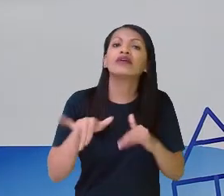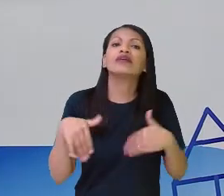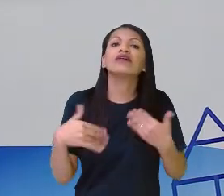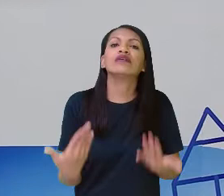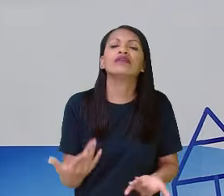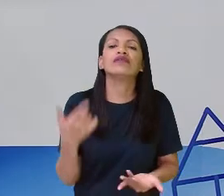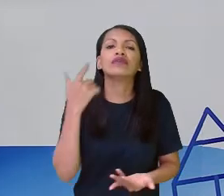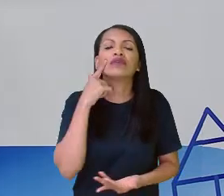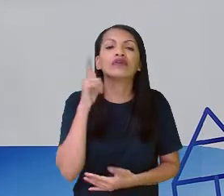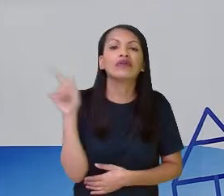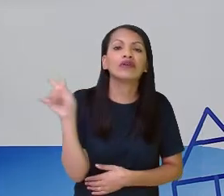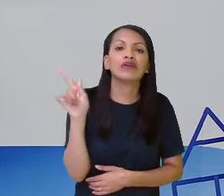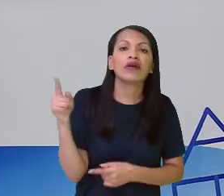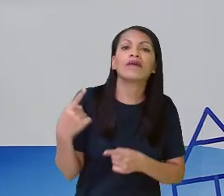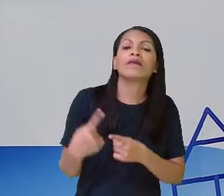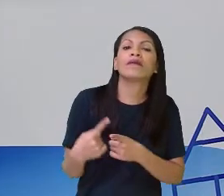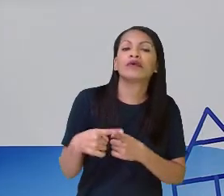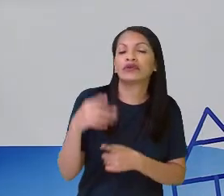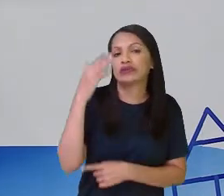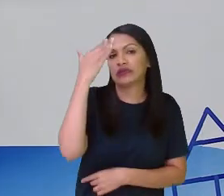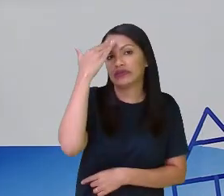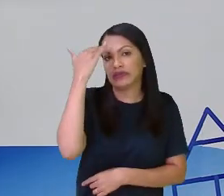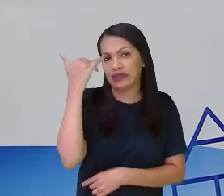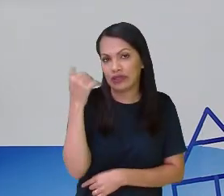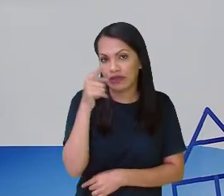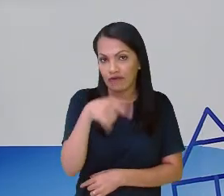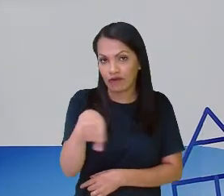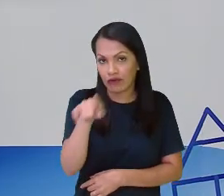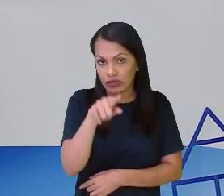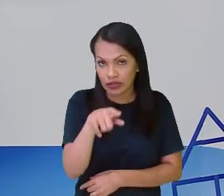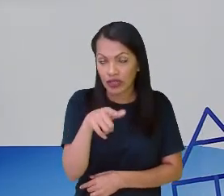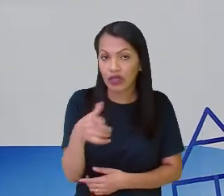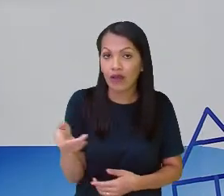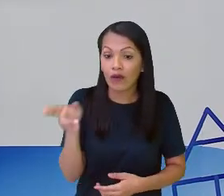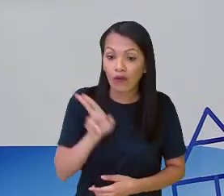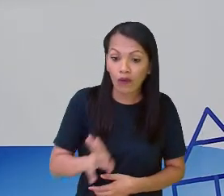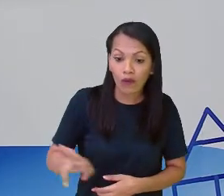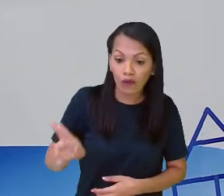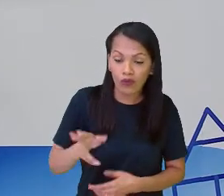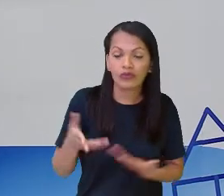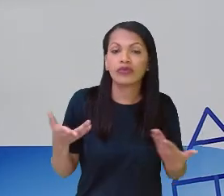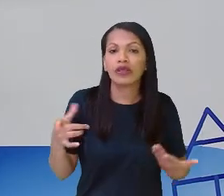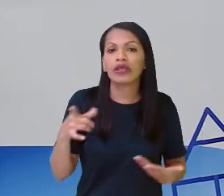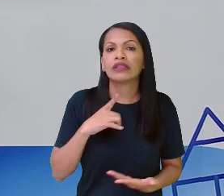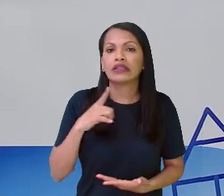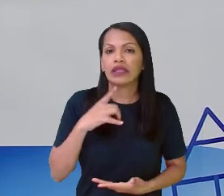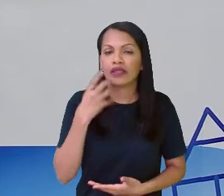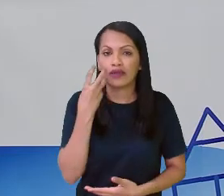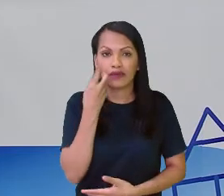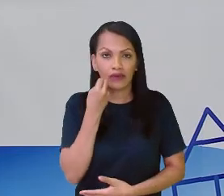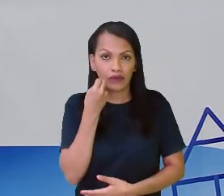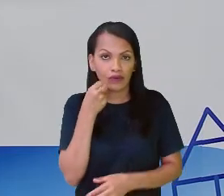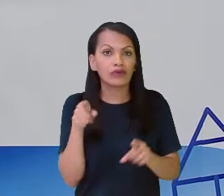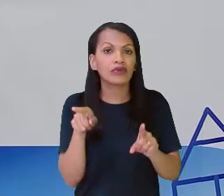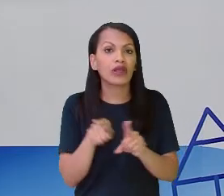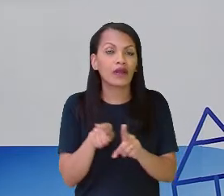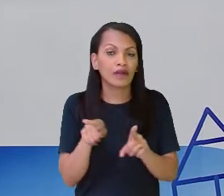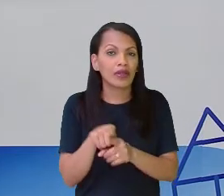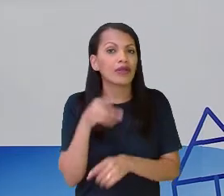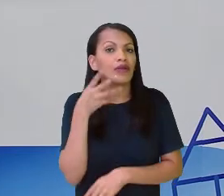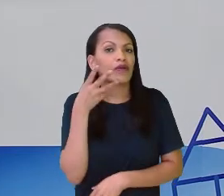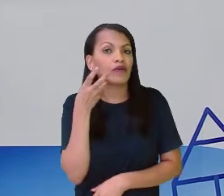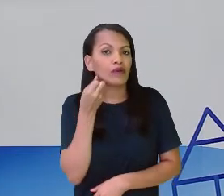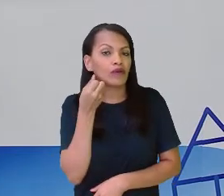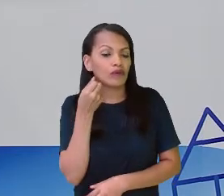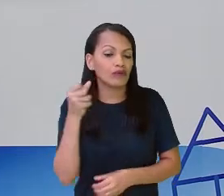falando de refrigerante porque eu sei que é o que vocês consomem mais. Mas existem sucos nas latinhas também,